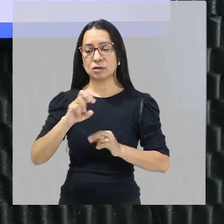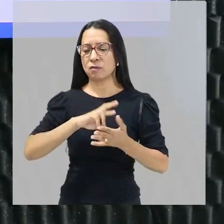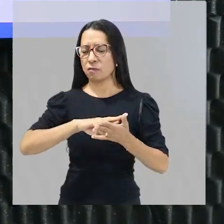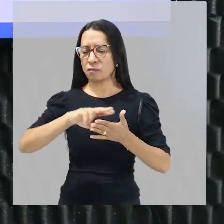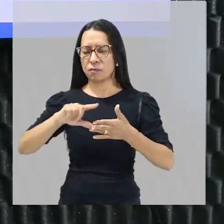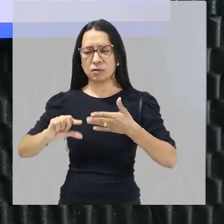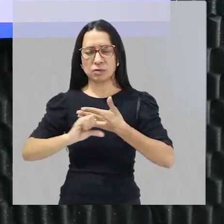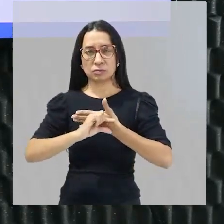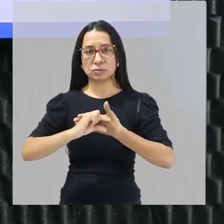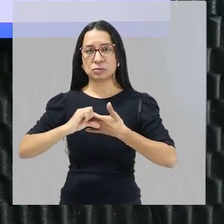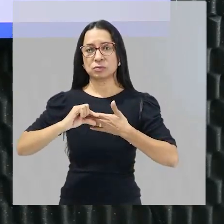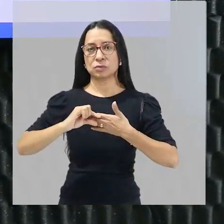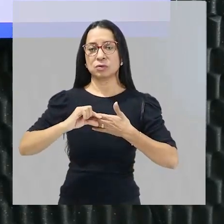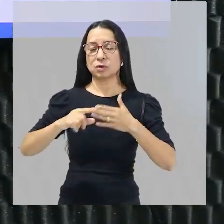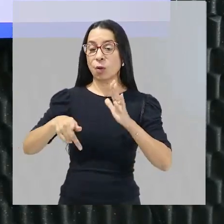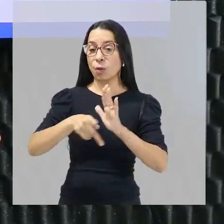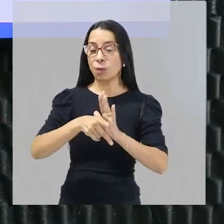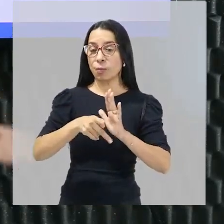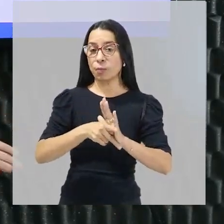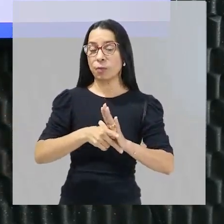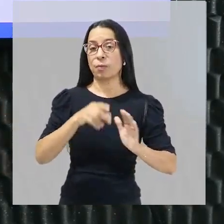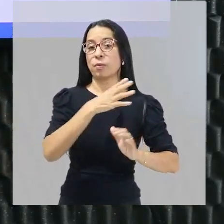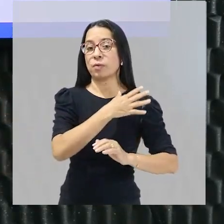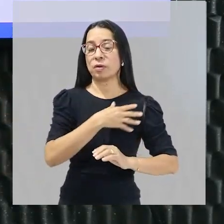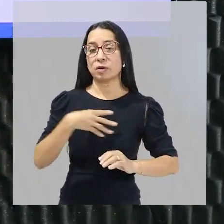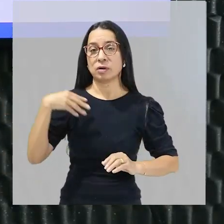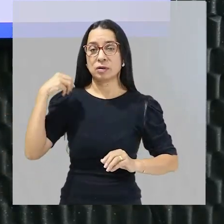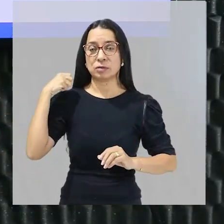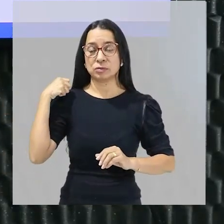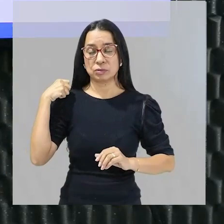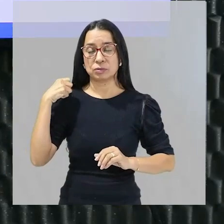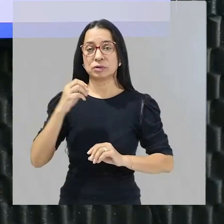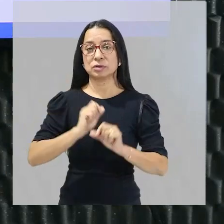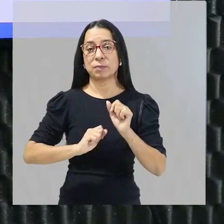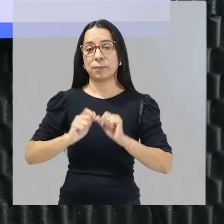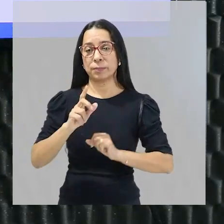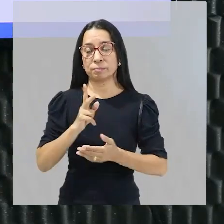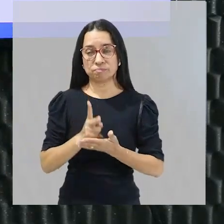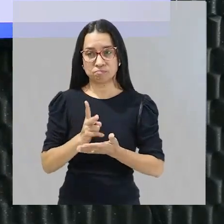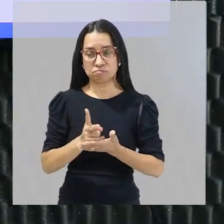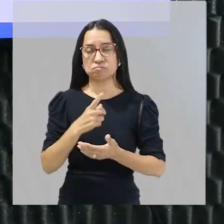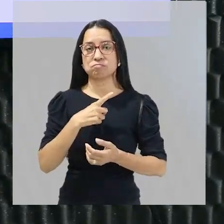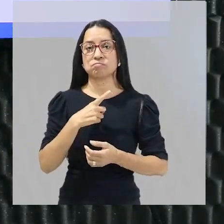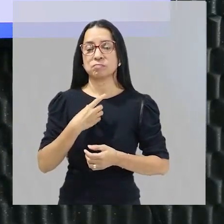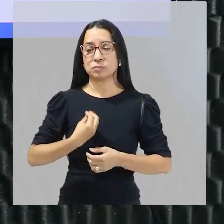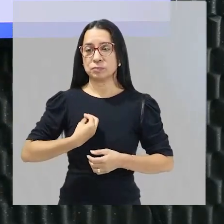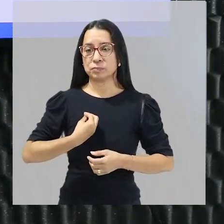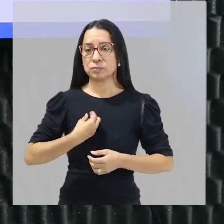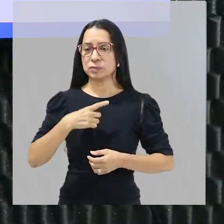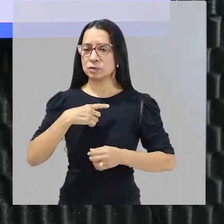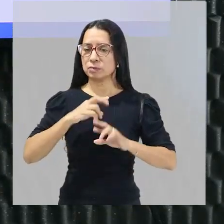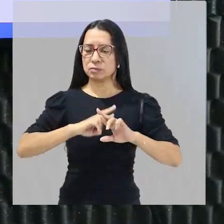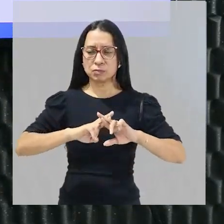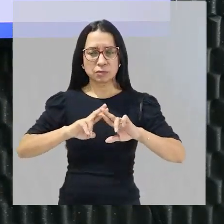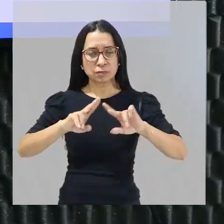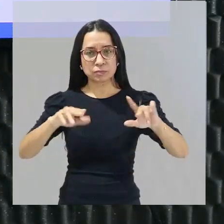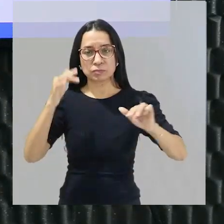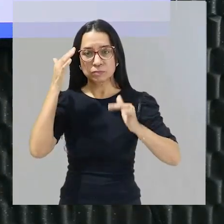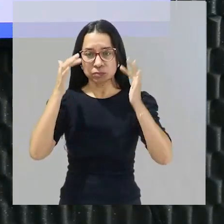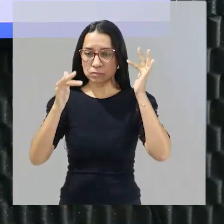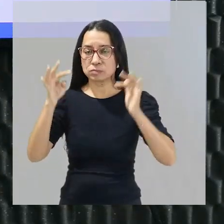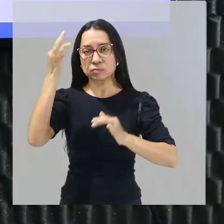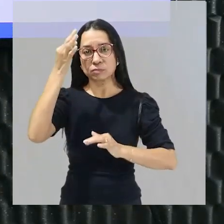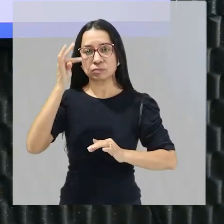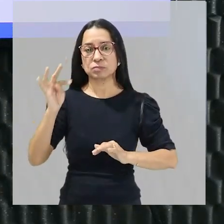Aquino, o próprio Aristóteles um pouco menos, mas também muito presente. Então, durante a filosofia, nós temos várias reflexões,